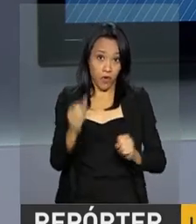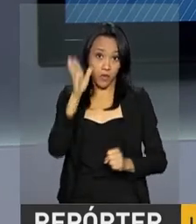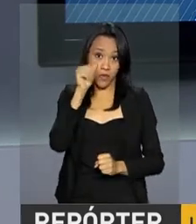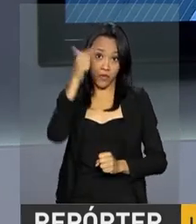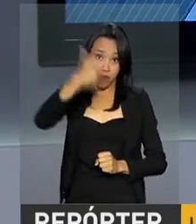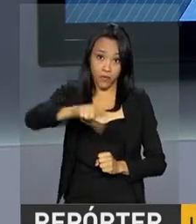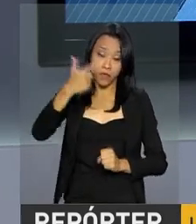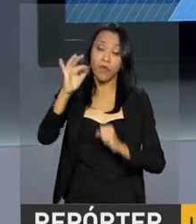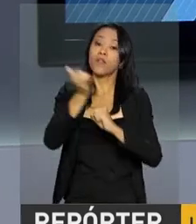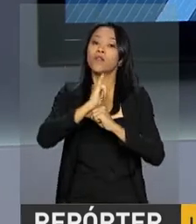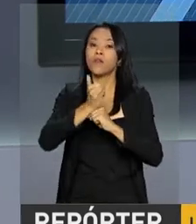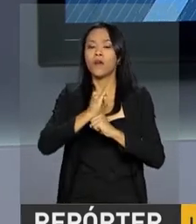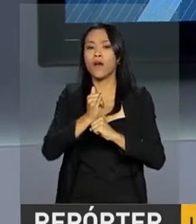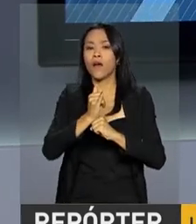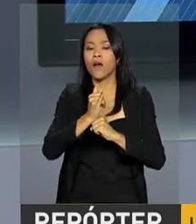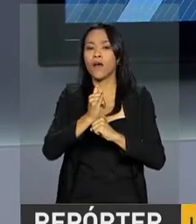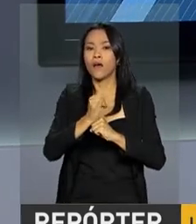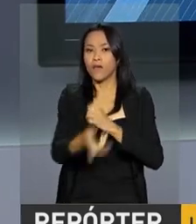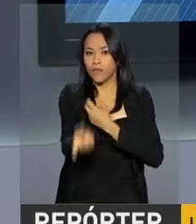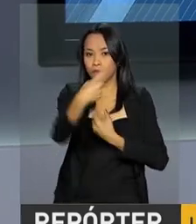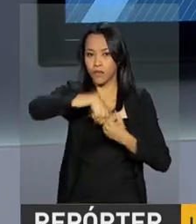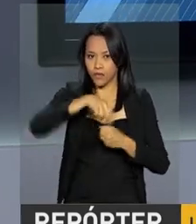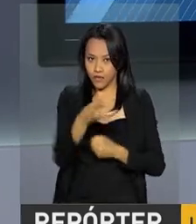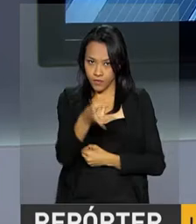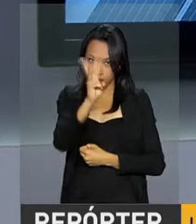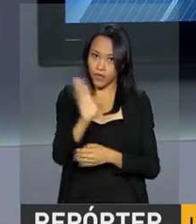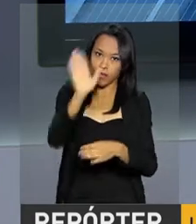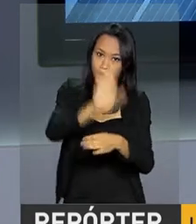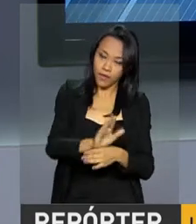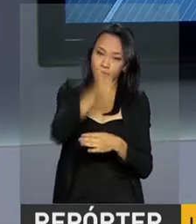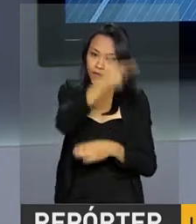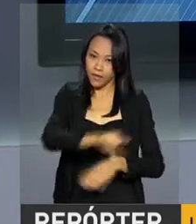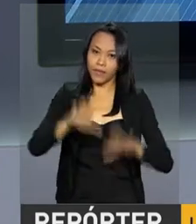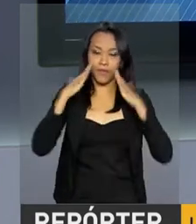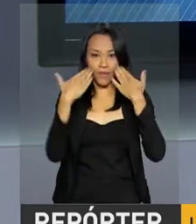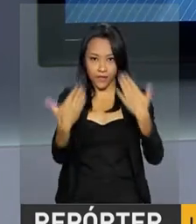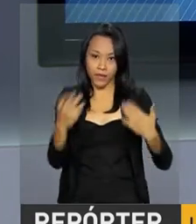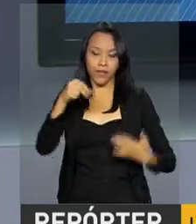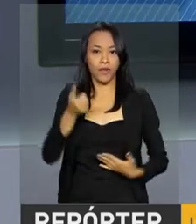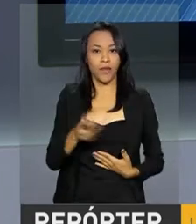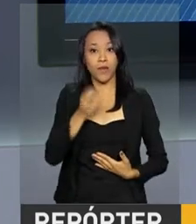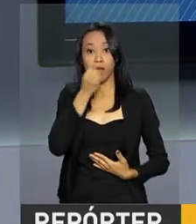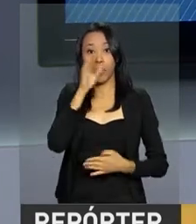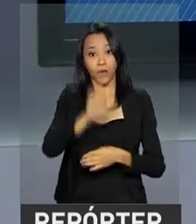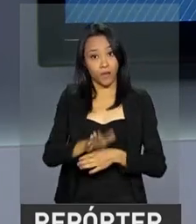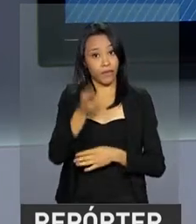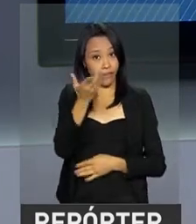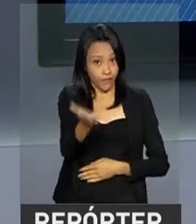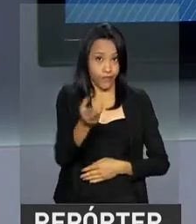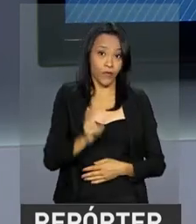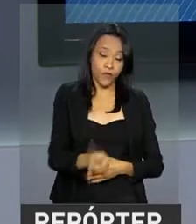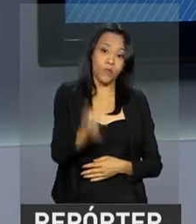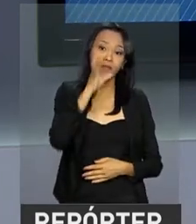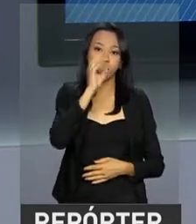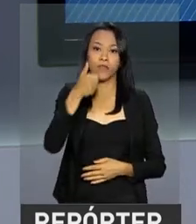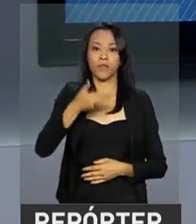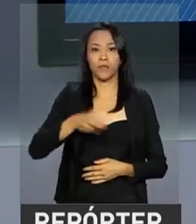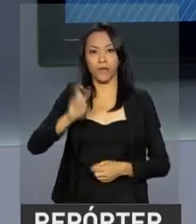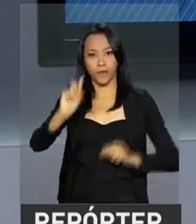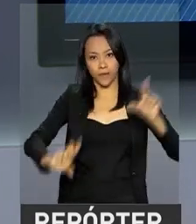no YouTube. Voltamos às 15h na próxima edição do Repórter NBR. Uma boa tarde para você e continue